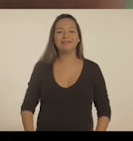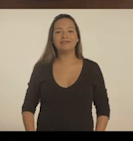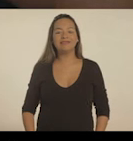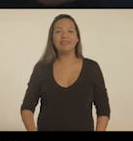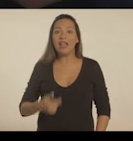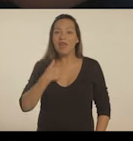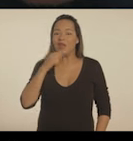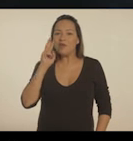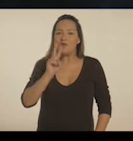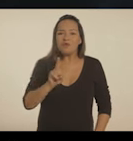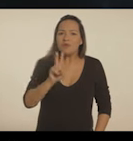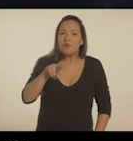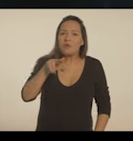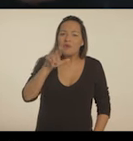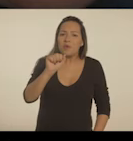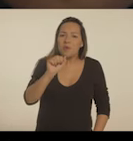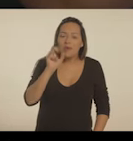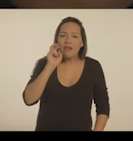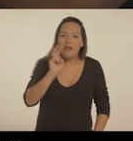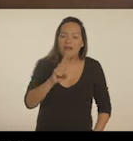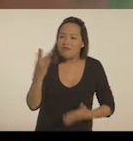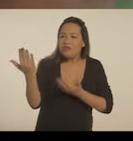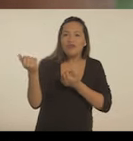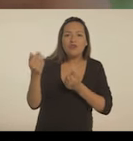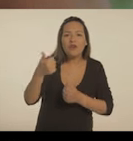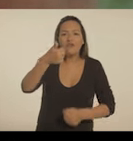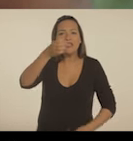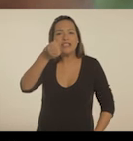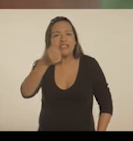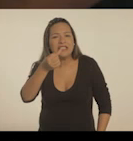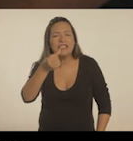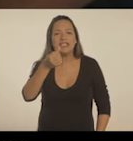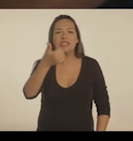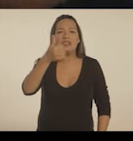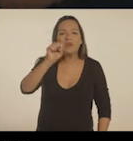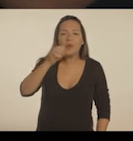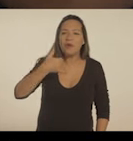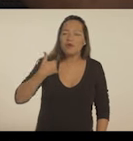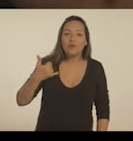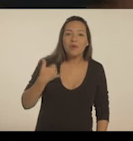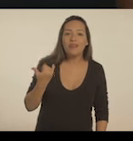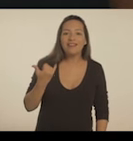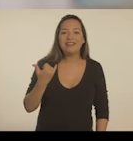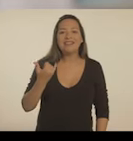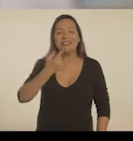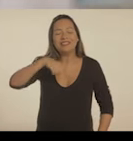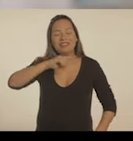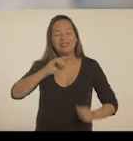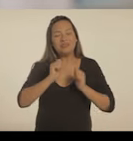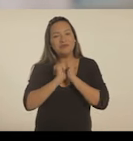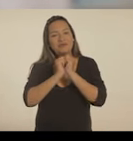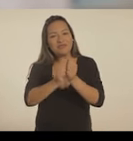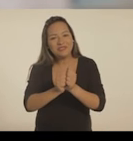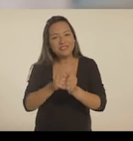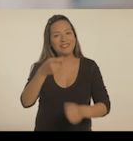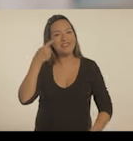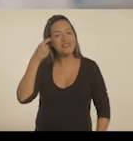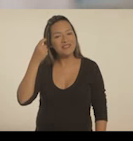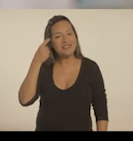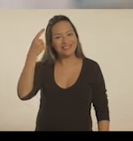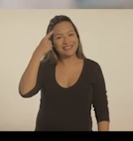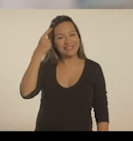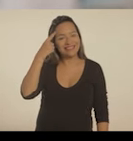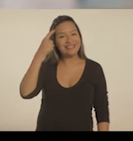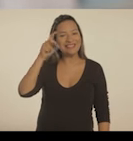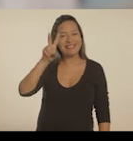vi jovens, assim, 16, 17 anos, panfletando. Eu fico até meio emocionado, assim. Torcemos por você.